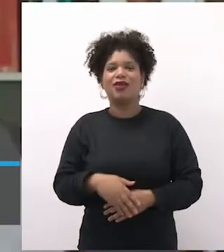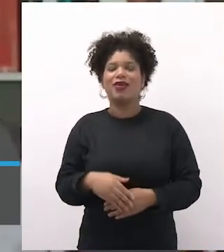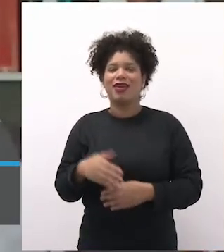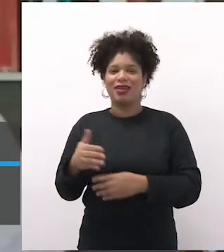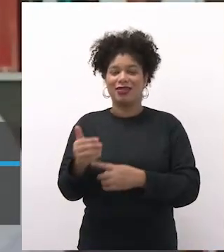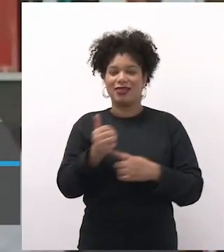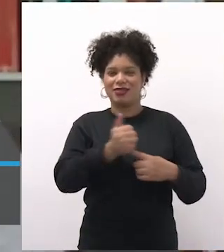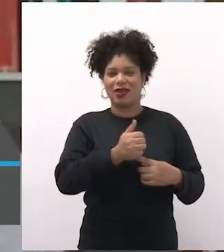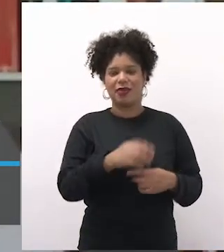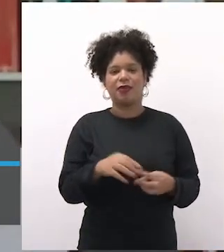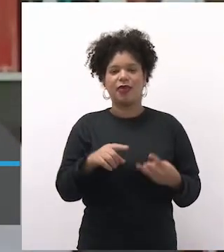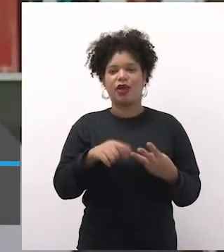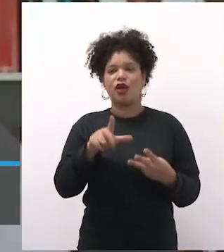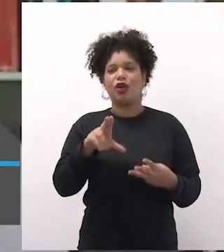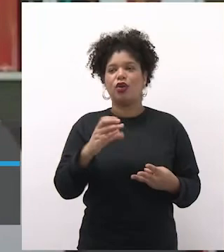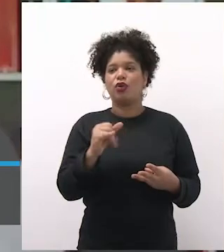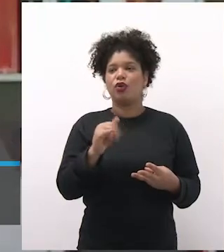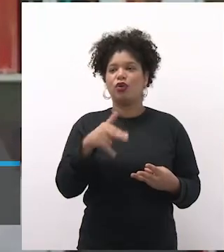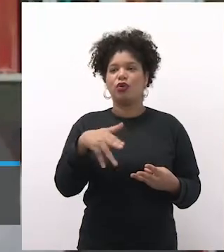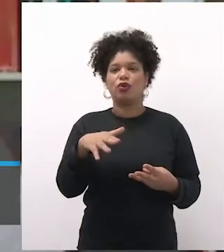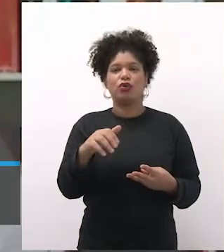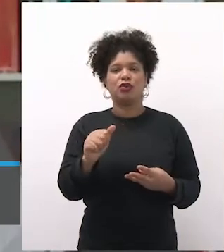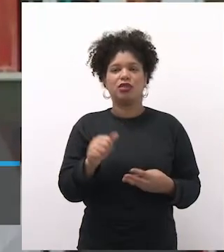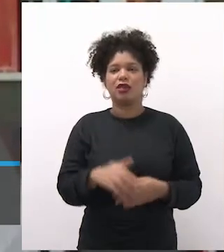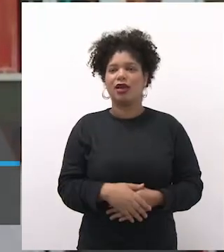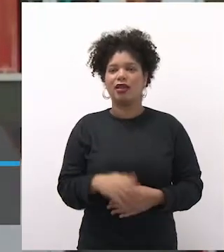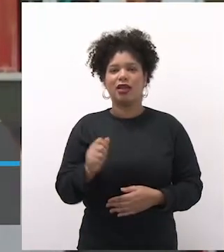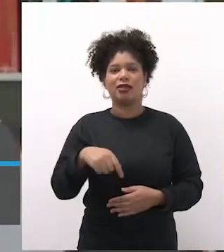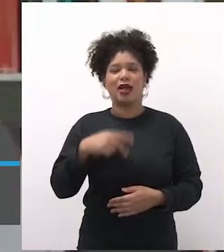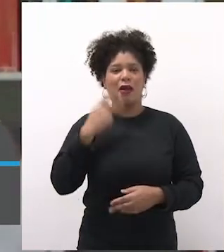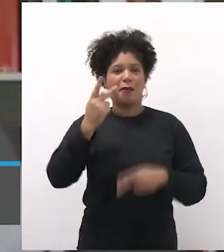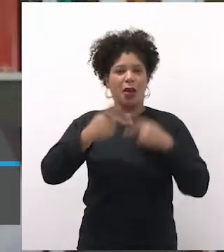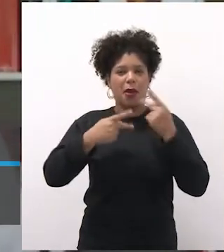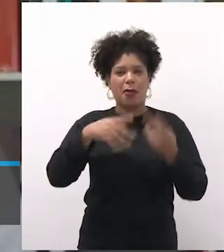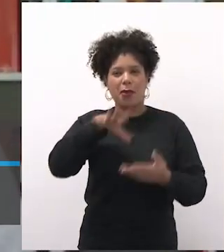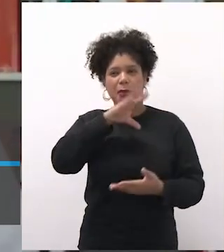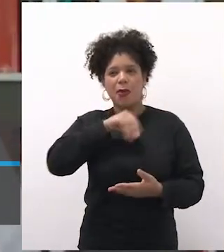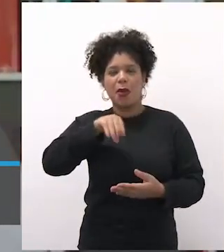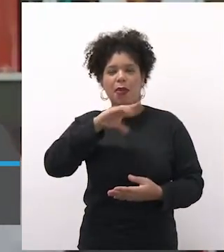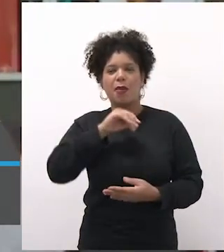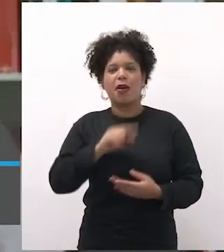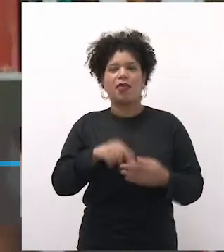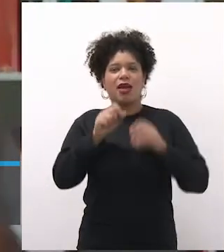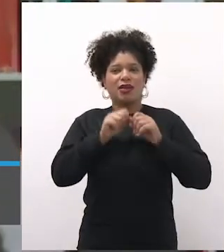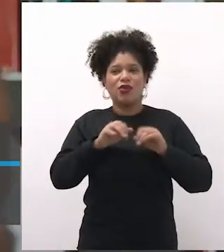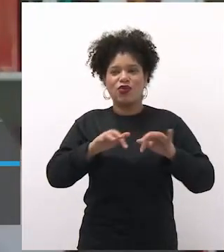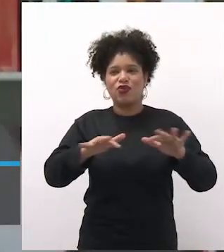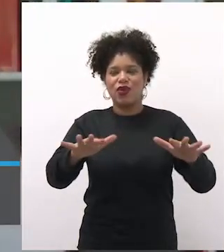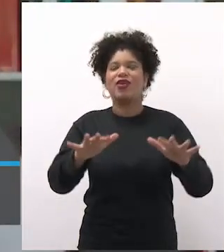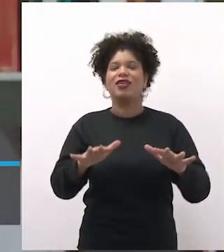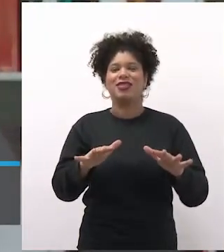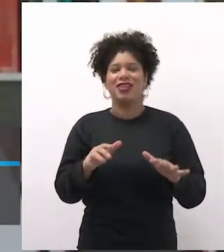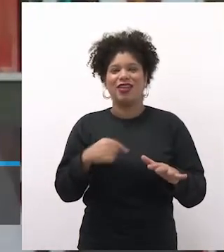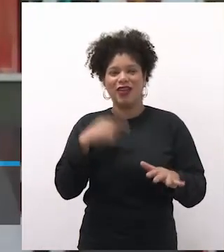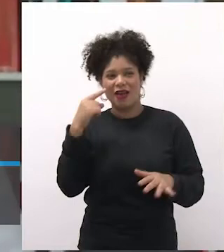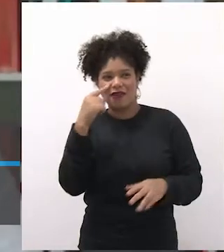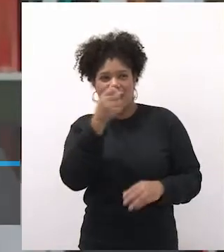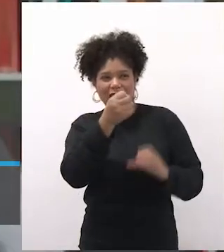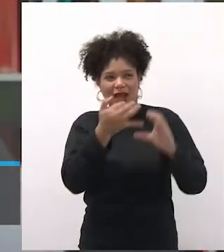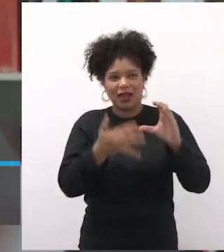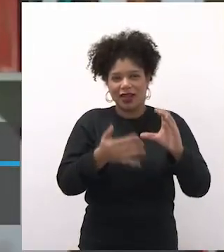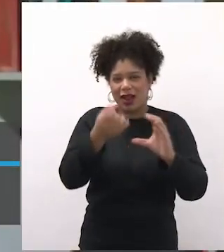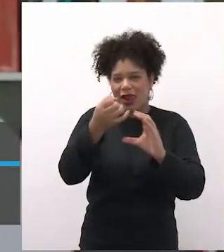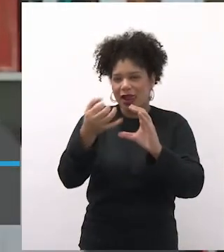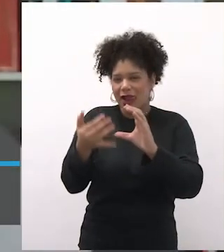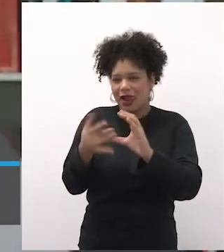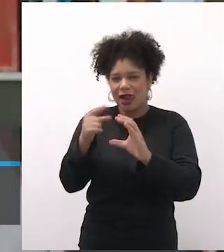cá. Luciana é excelente tanto para falar quanto para divulgar, então a gente começa a pegar essas potencialidades